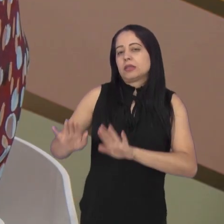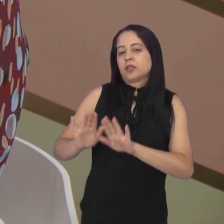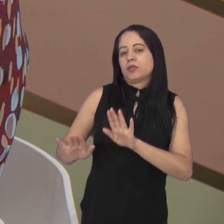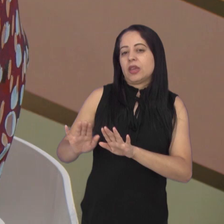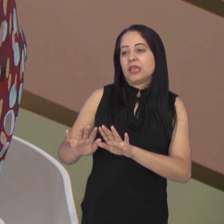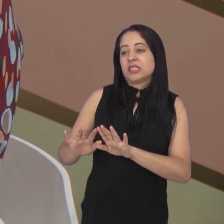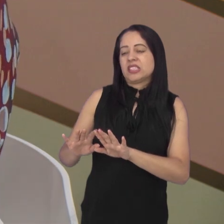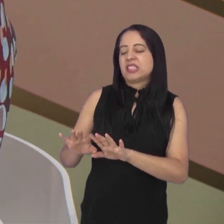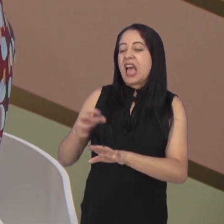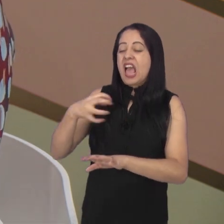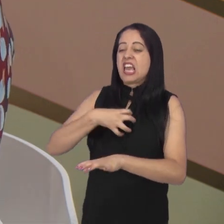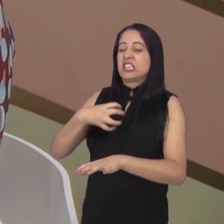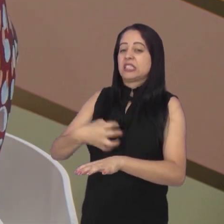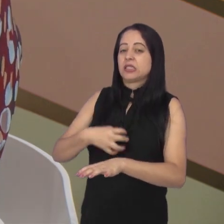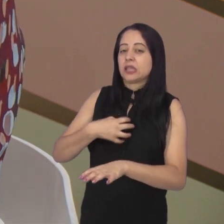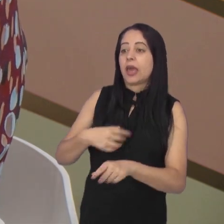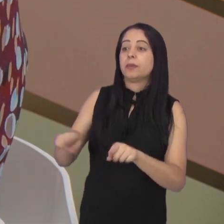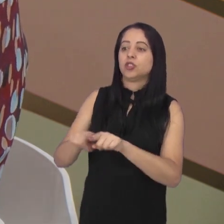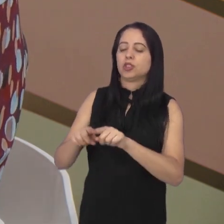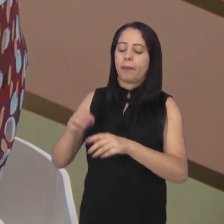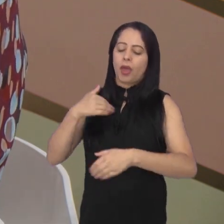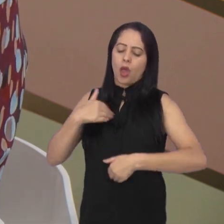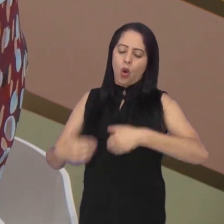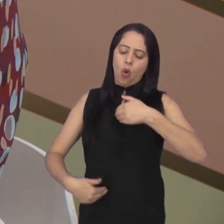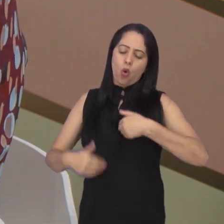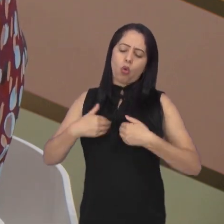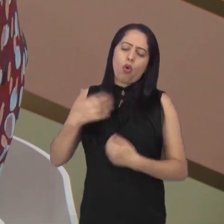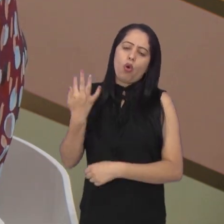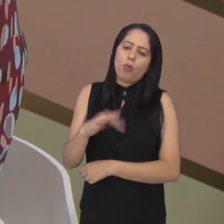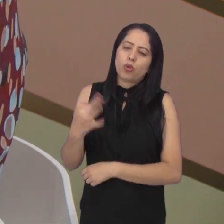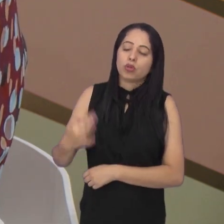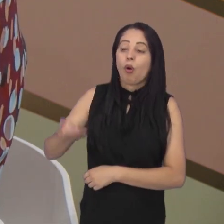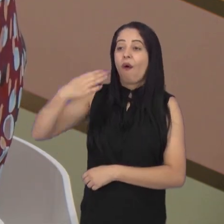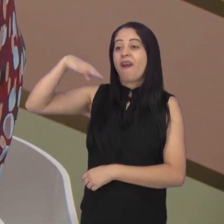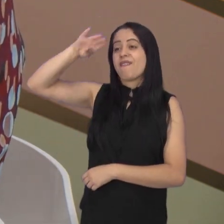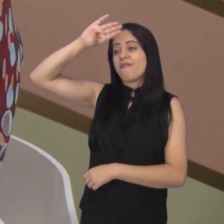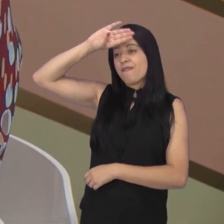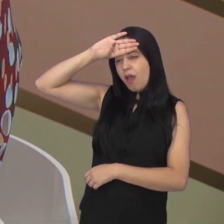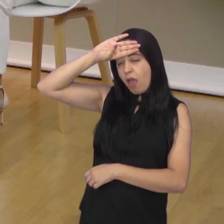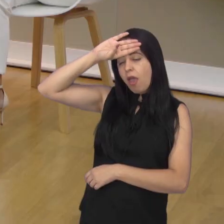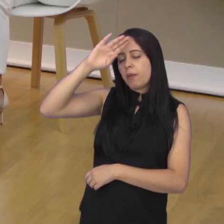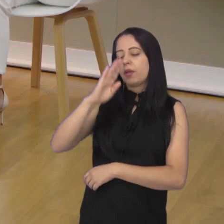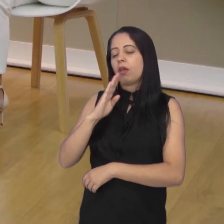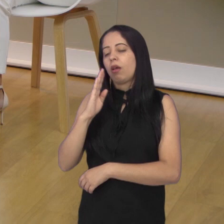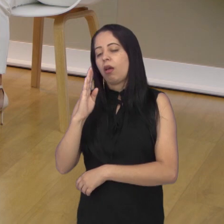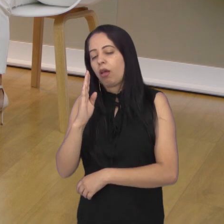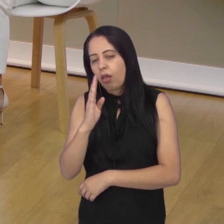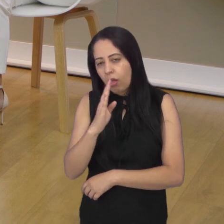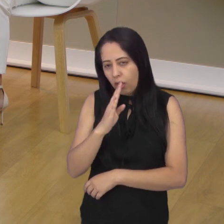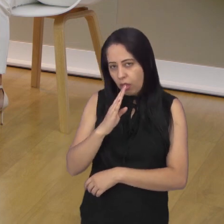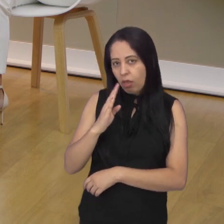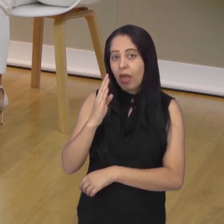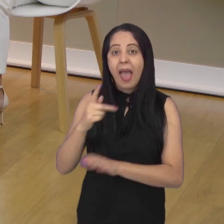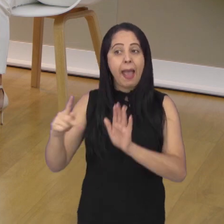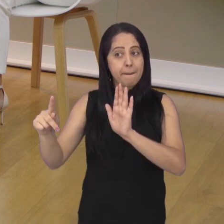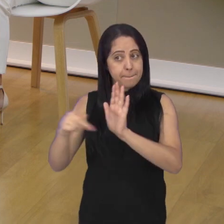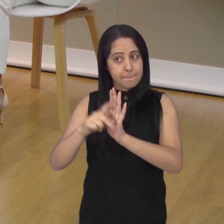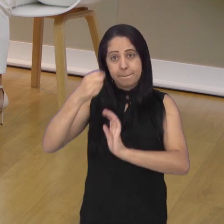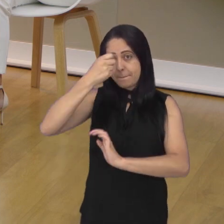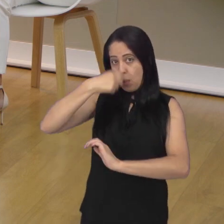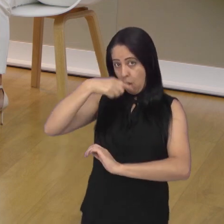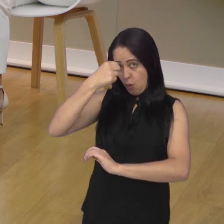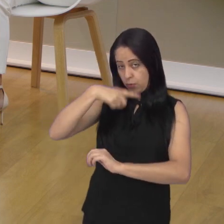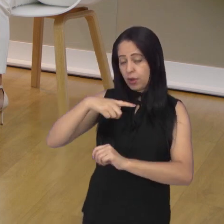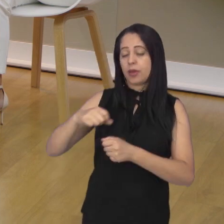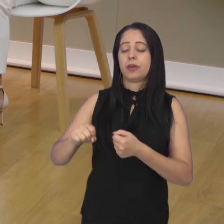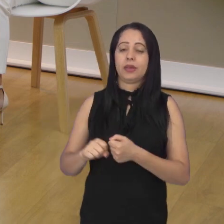Então, além dos sintomas nasais, a gente tem dor no corpo, pode ter febre, pode ter mal-estar, fala que é